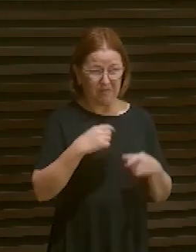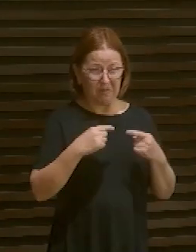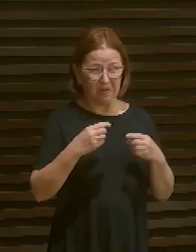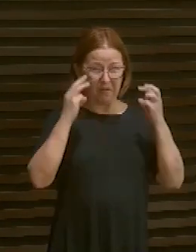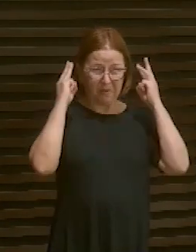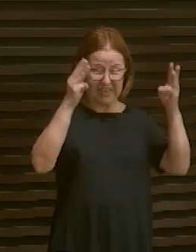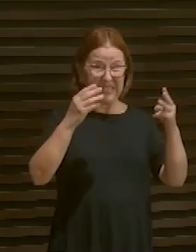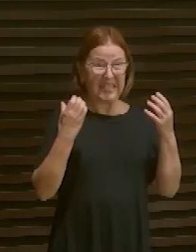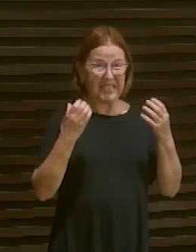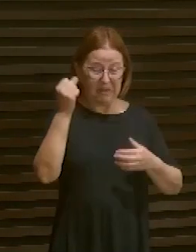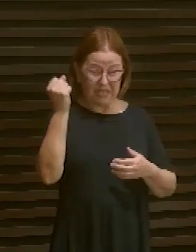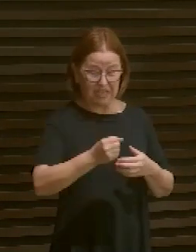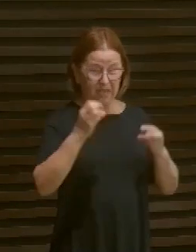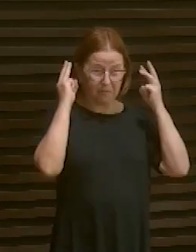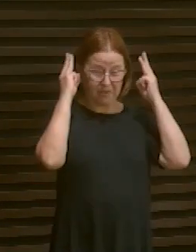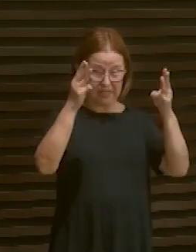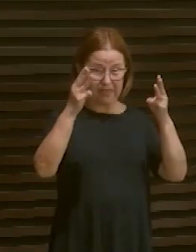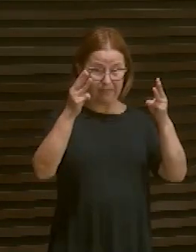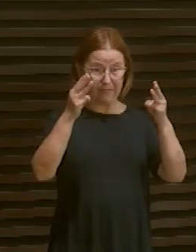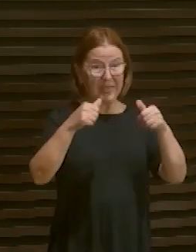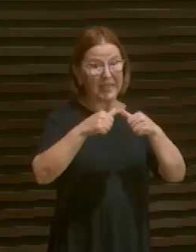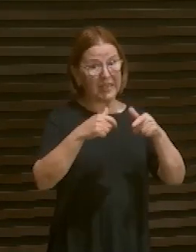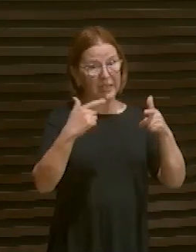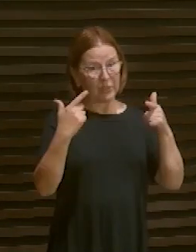Esse lugar foi chamado de Massá.